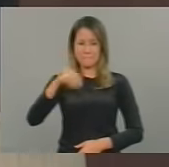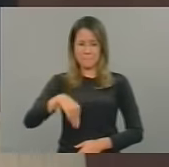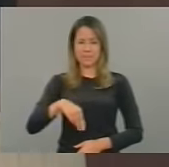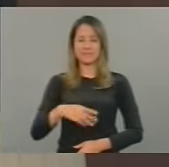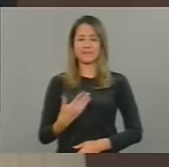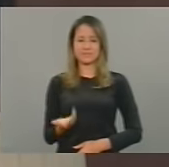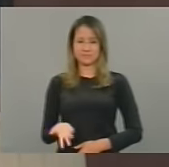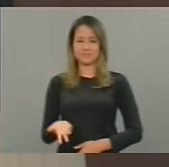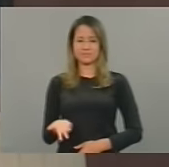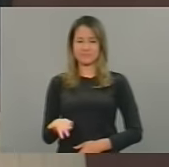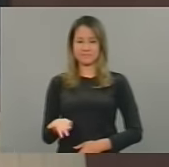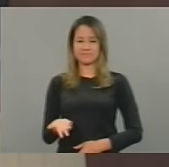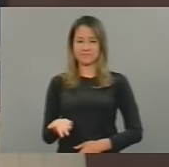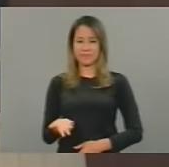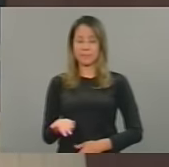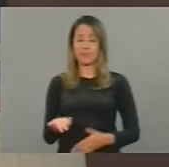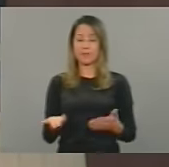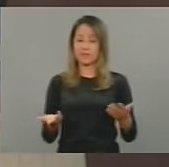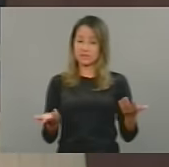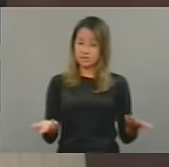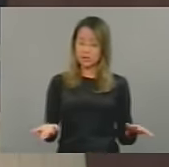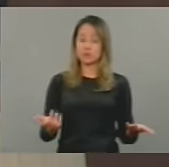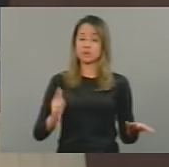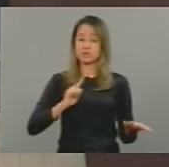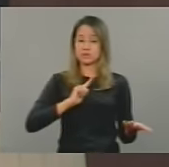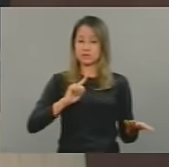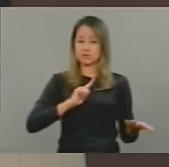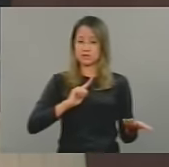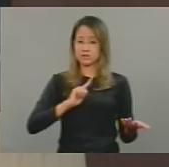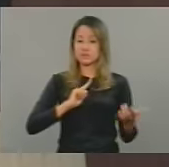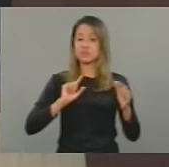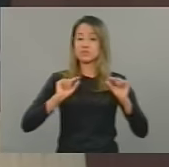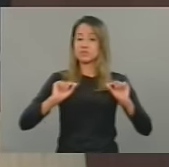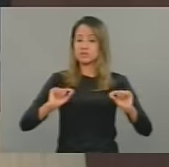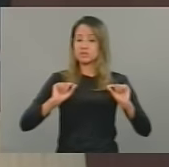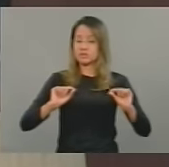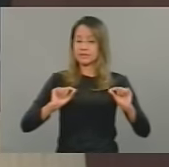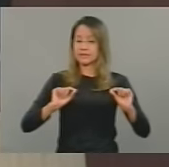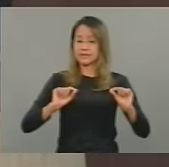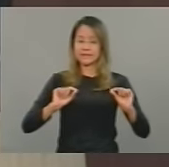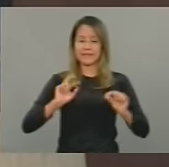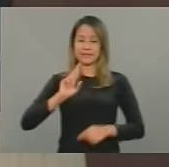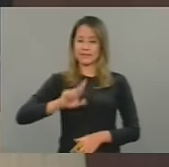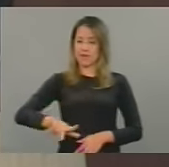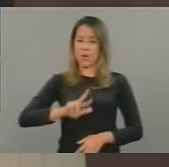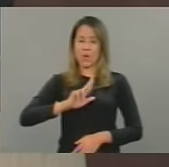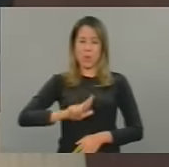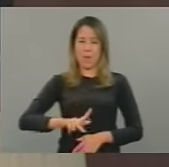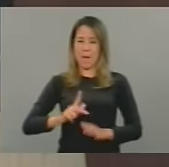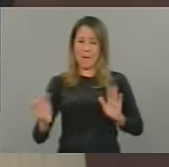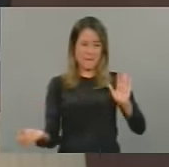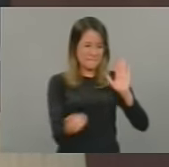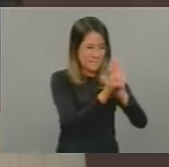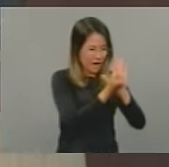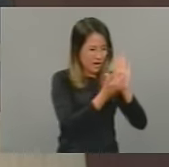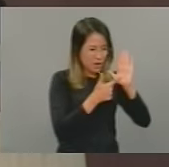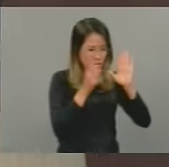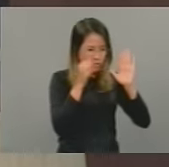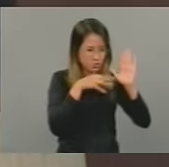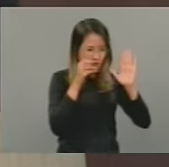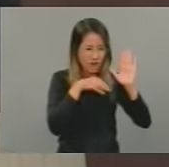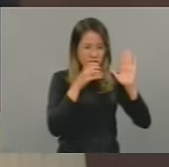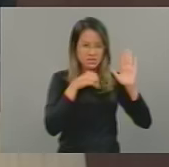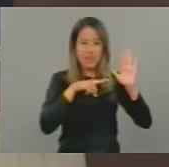apreço à justiça. O reacionarismo não deve ser a nossa marca para o Brasil. Há um